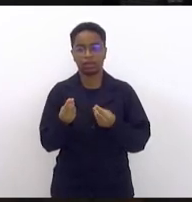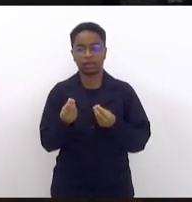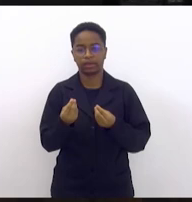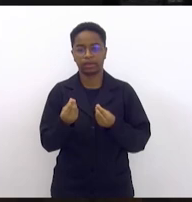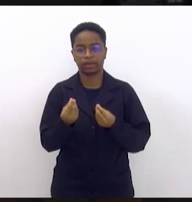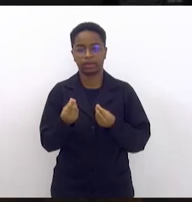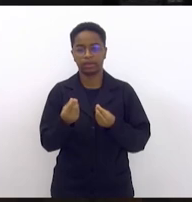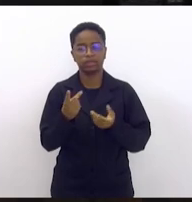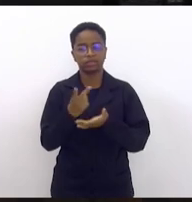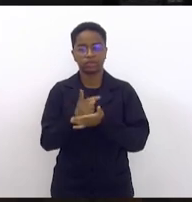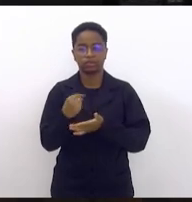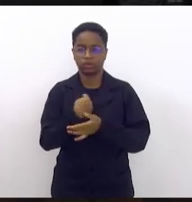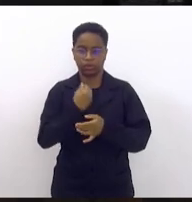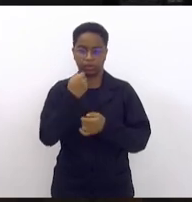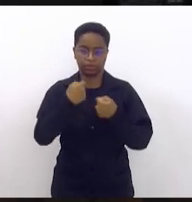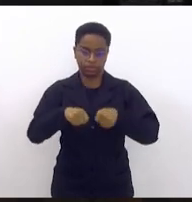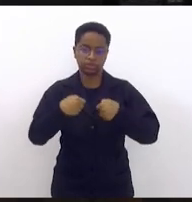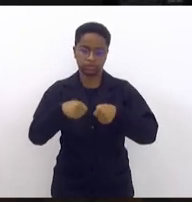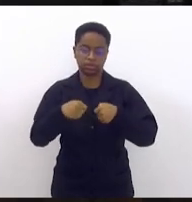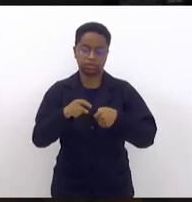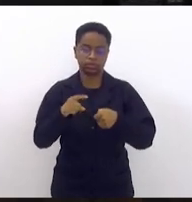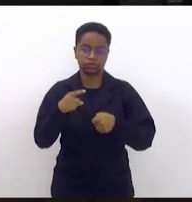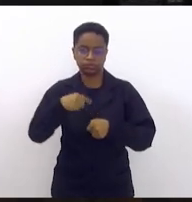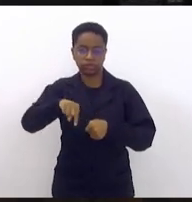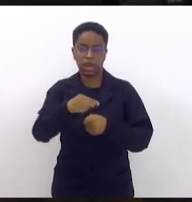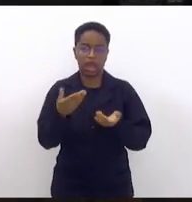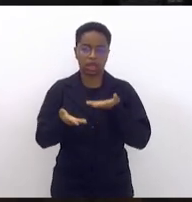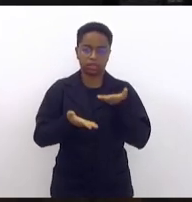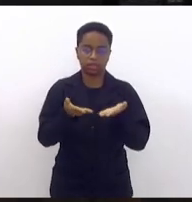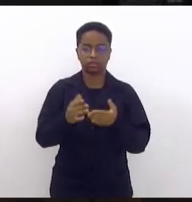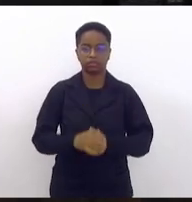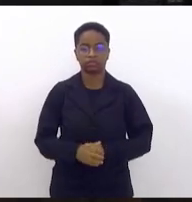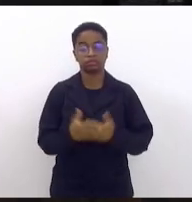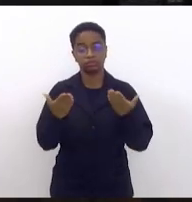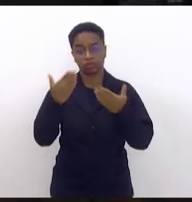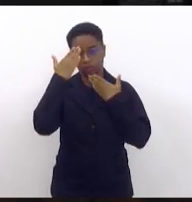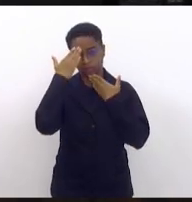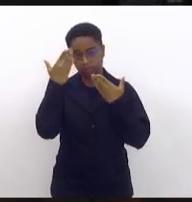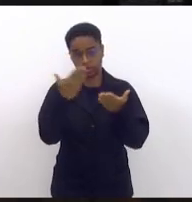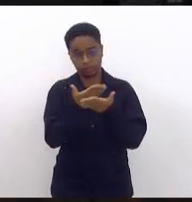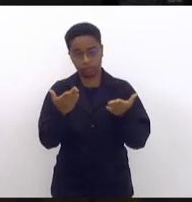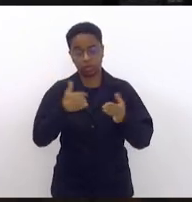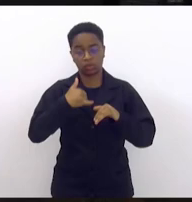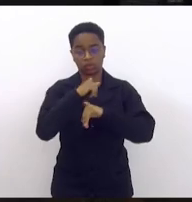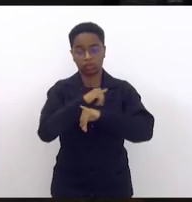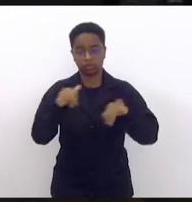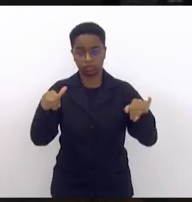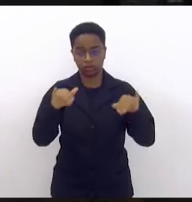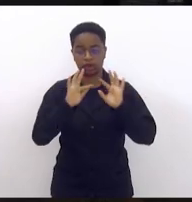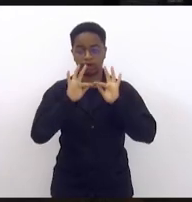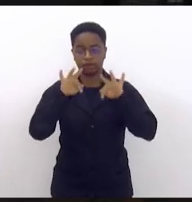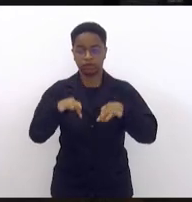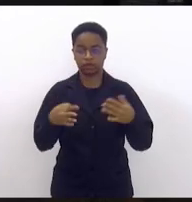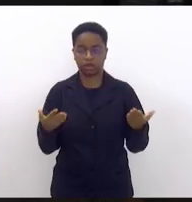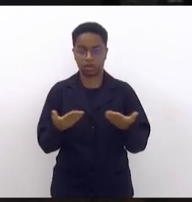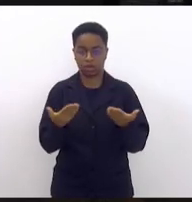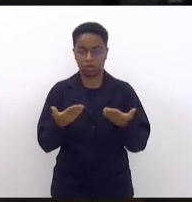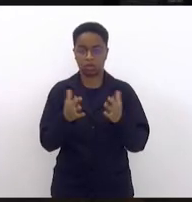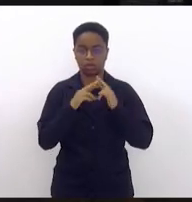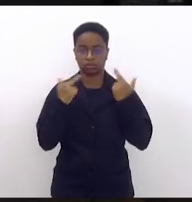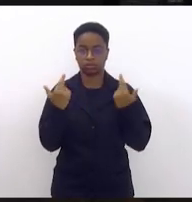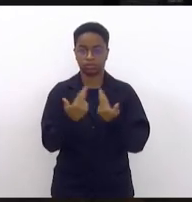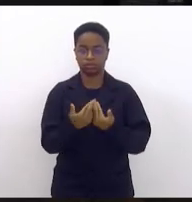por todas as nossas demandas em todas as nossas demandas então muito obrigado eu declaro encerrada a